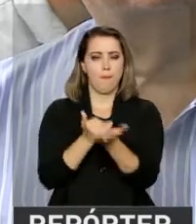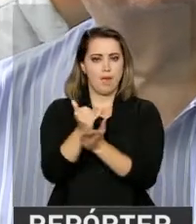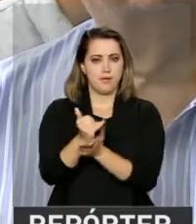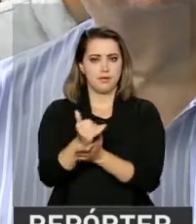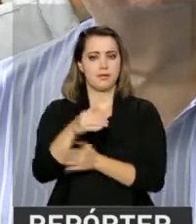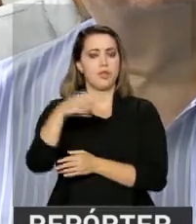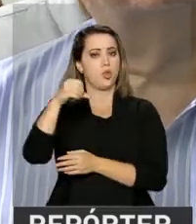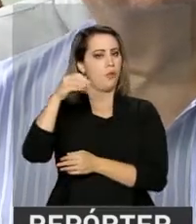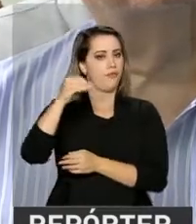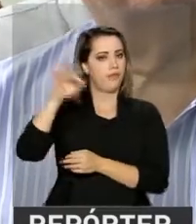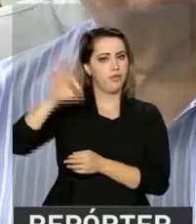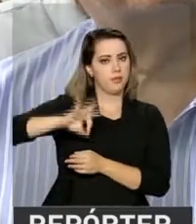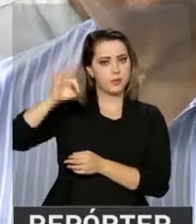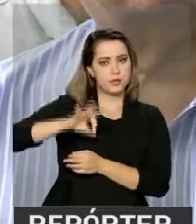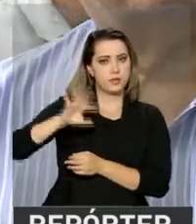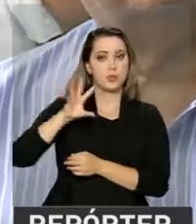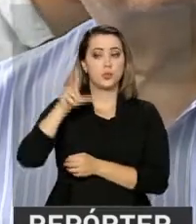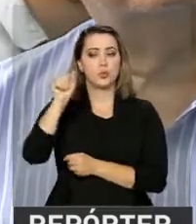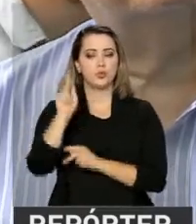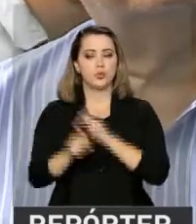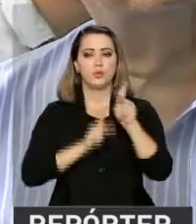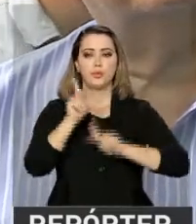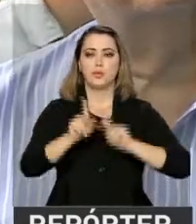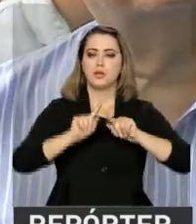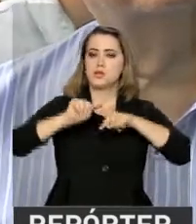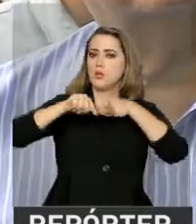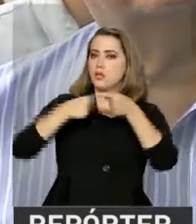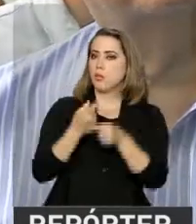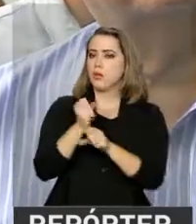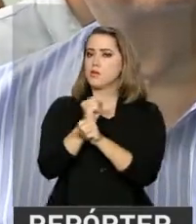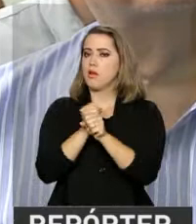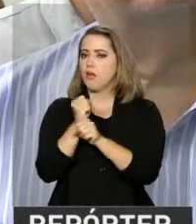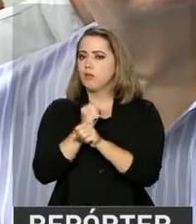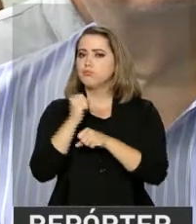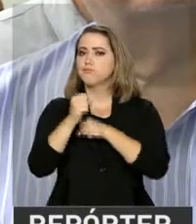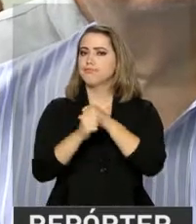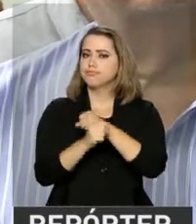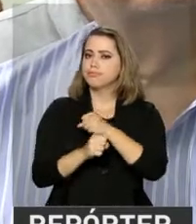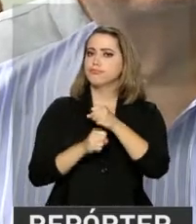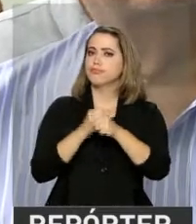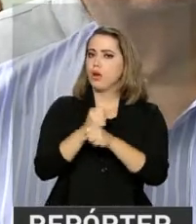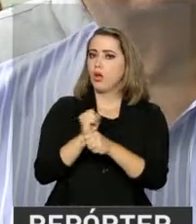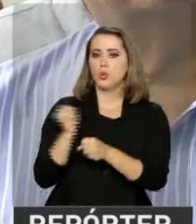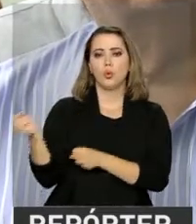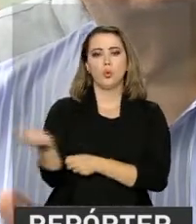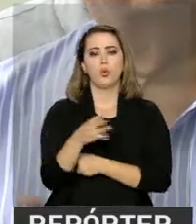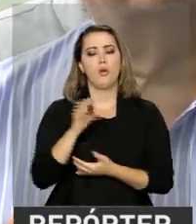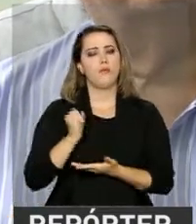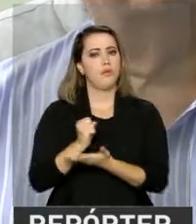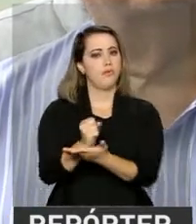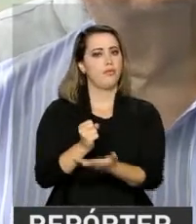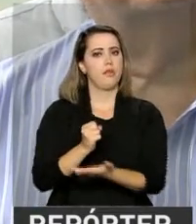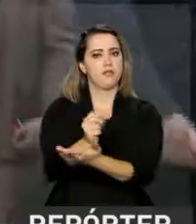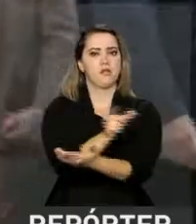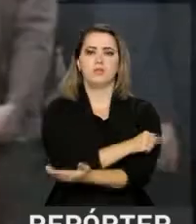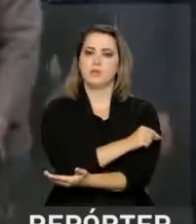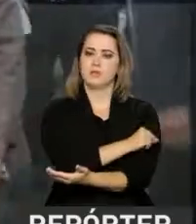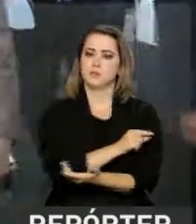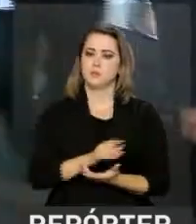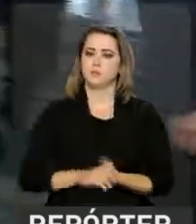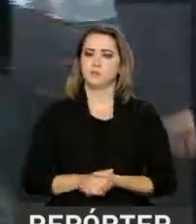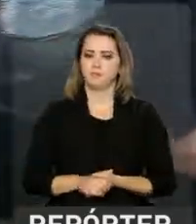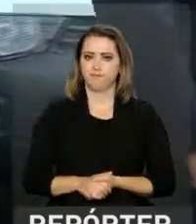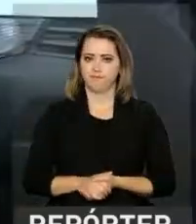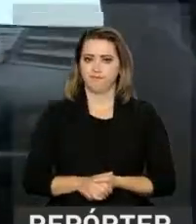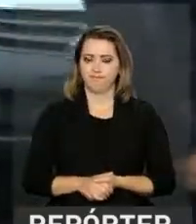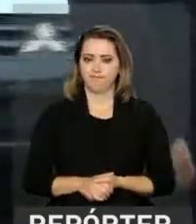até 90% da população, que é a meta, e depois, anualmente, receberão novas doses para manter a cobertura vacinal. Durante a